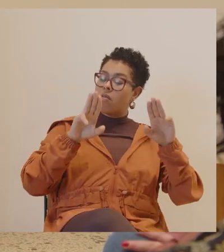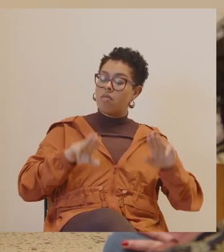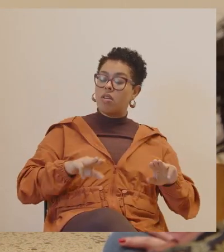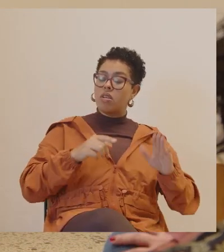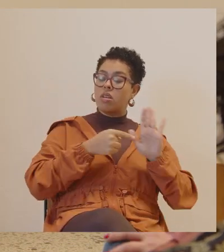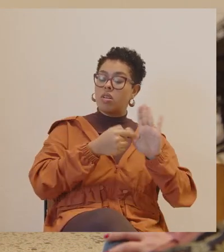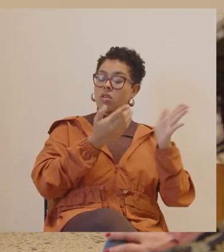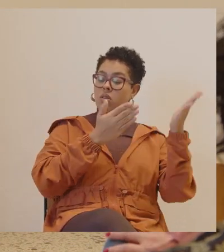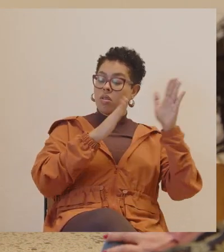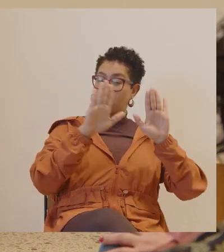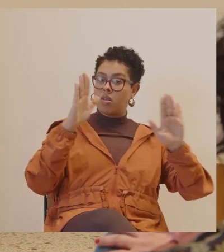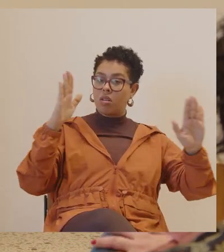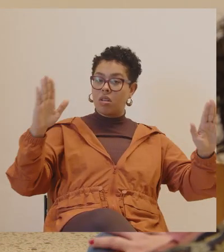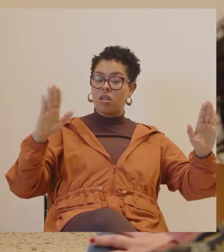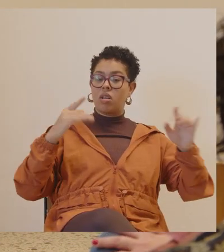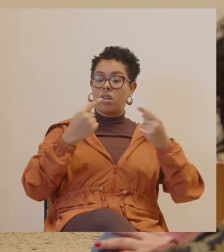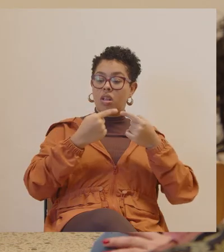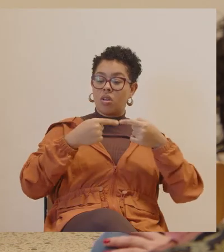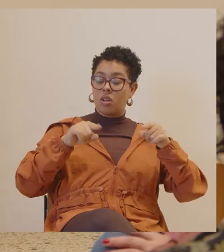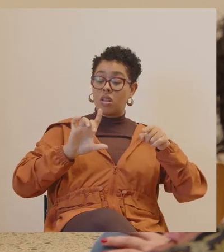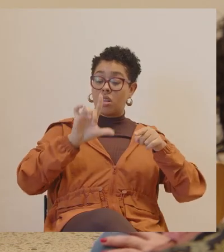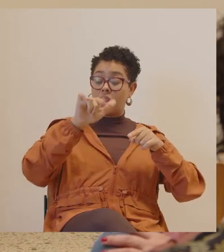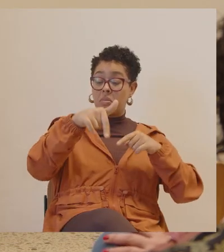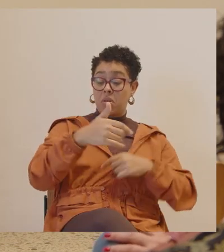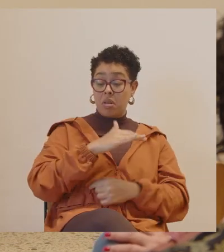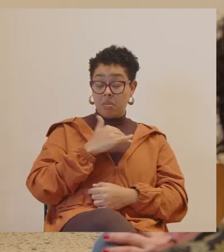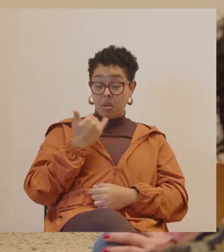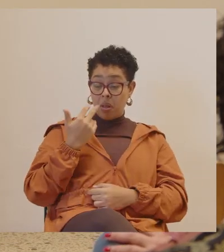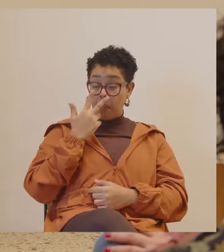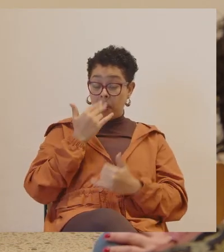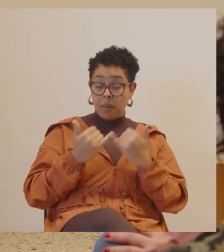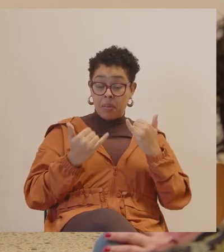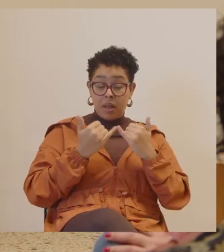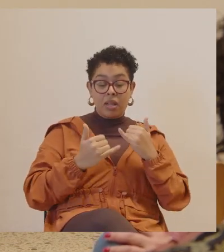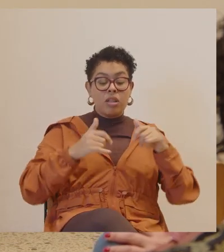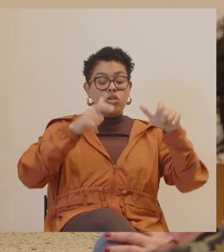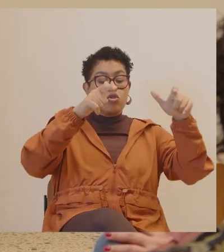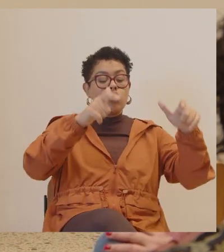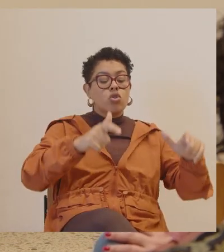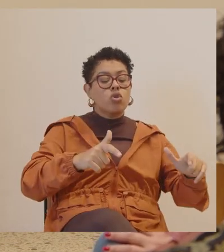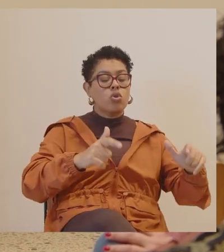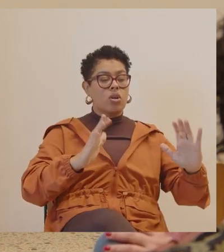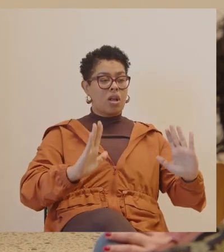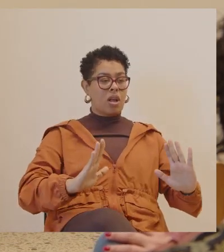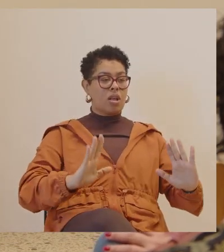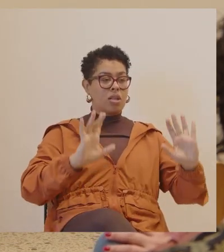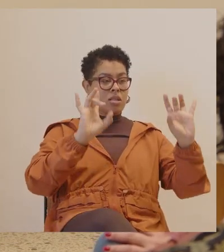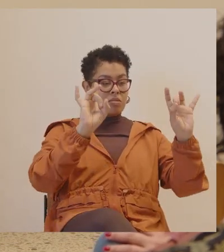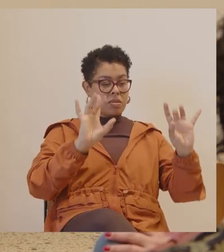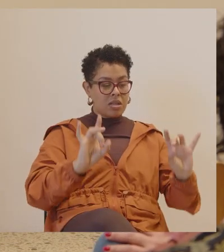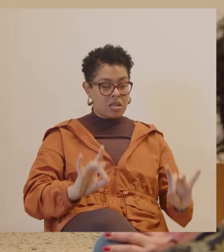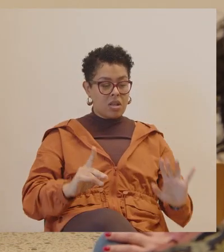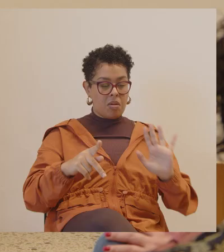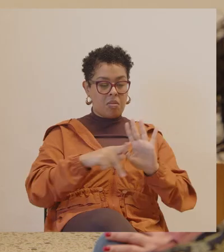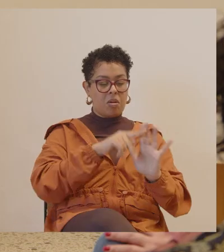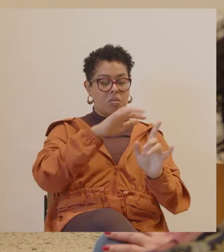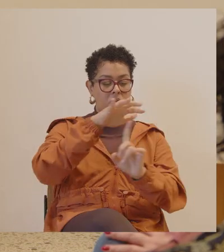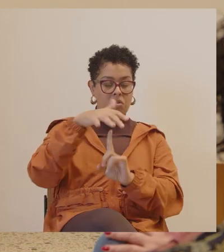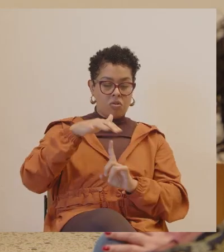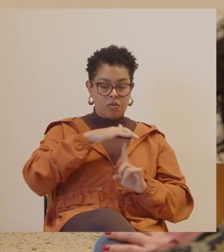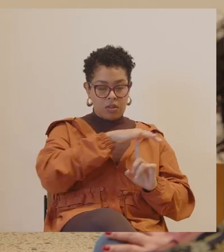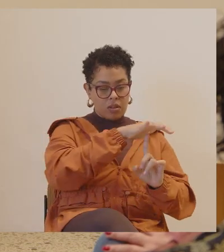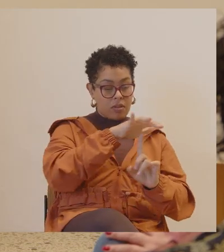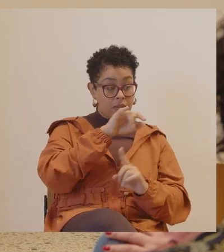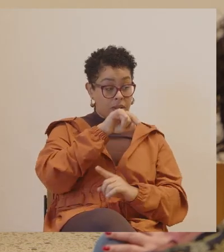né, que são inaugurados depois da morte dele, mas é uma espécie de capela, né, de catedral que ele faz no jardim dele em Giverny,